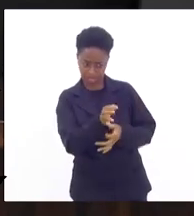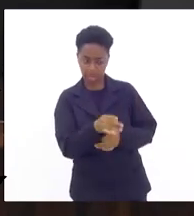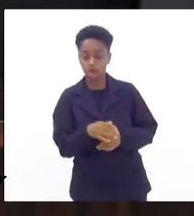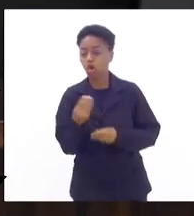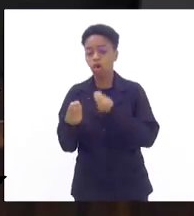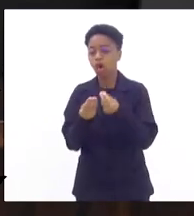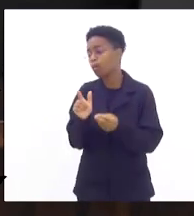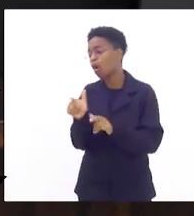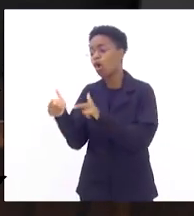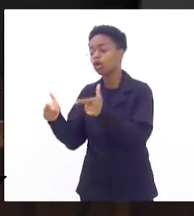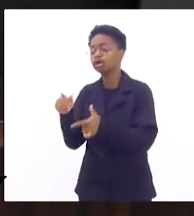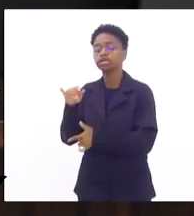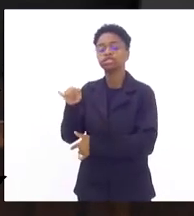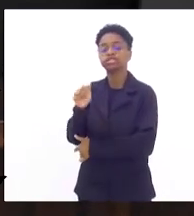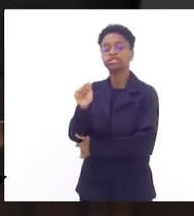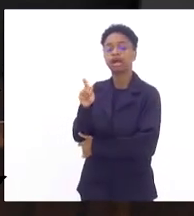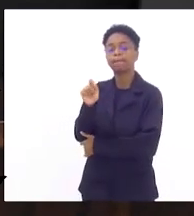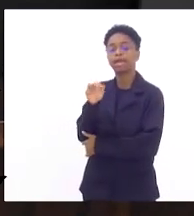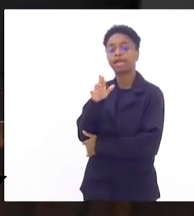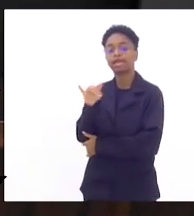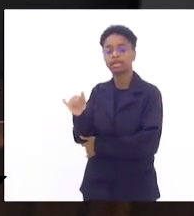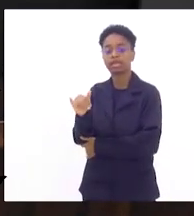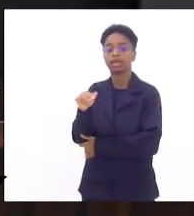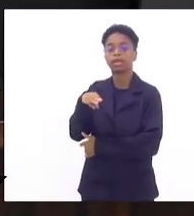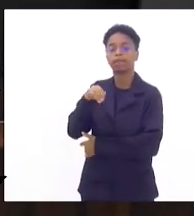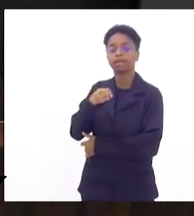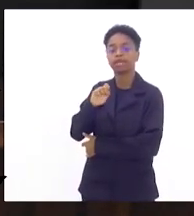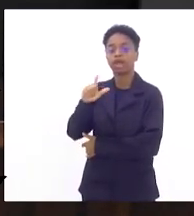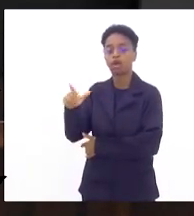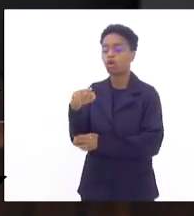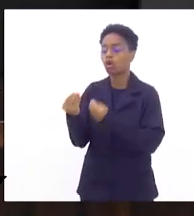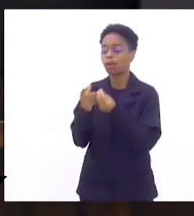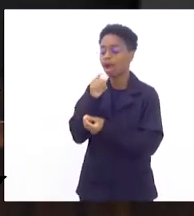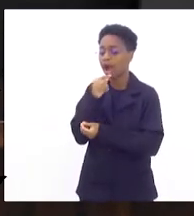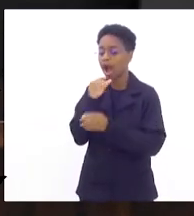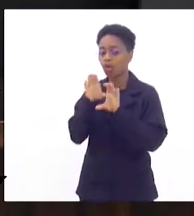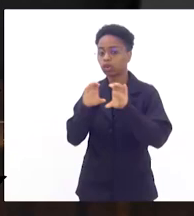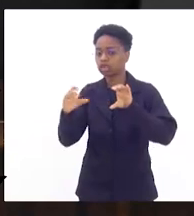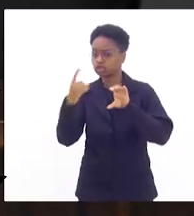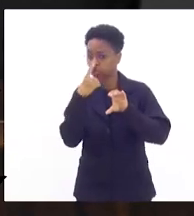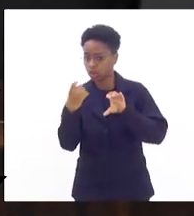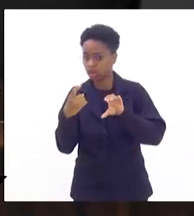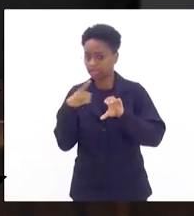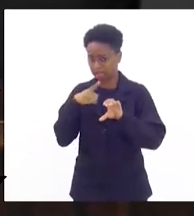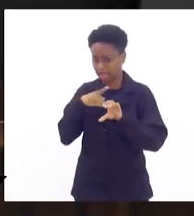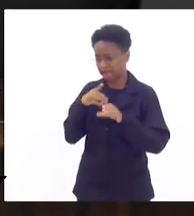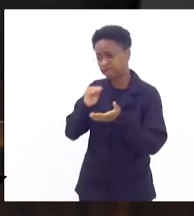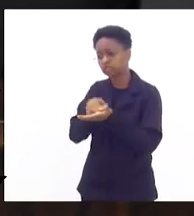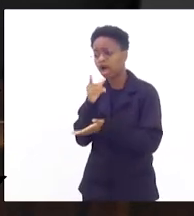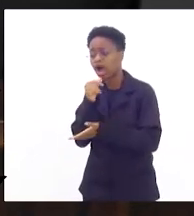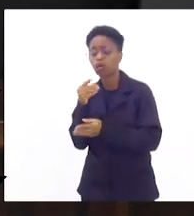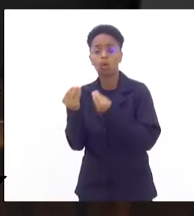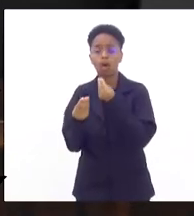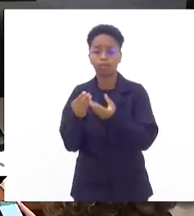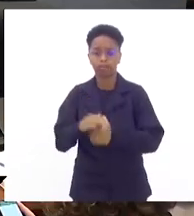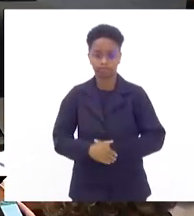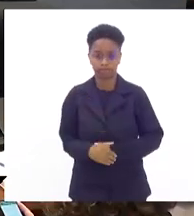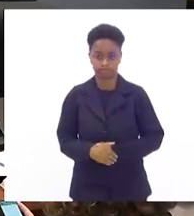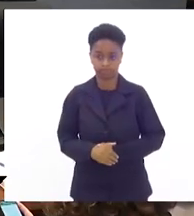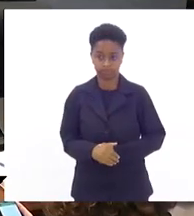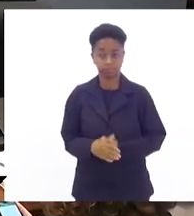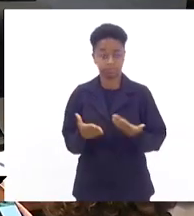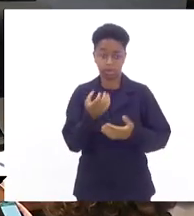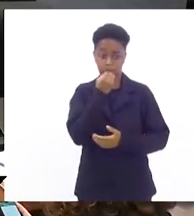Miguel Pereira, Japeri, a situação de água, esgoto, instalação, está fazendo, está faltando água, como é que está isso? Então vamos lá, muito